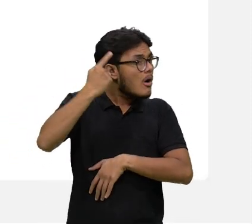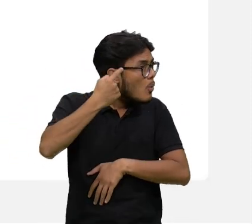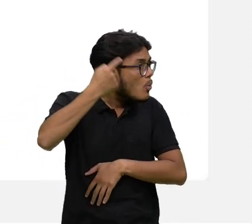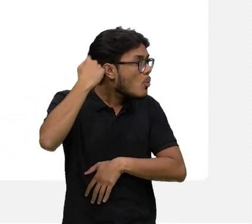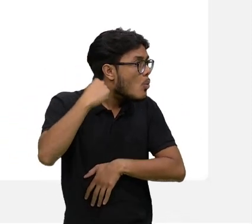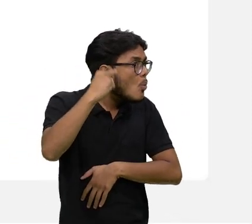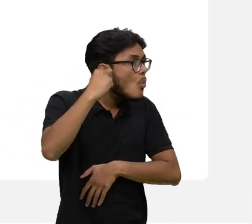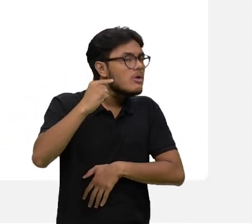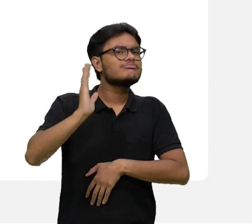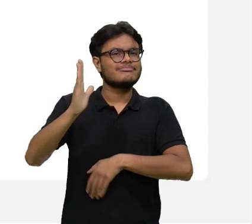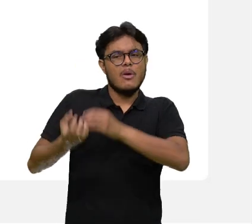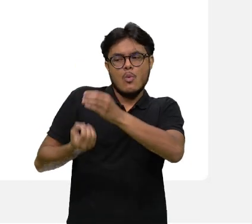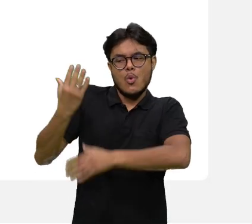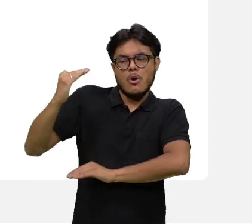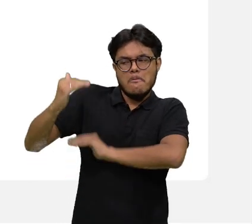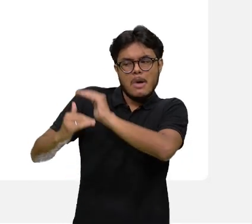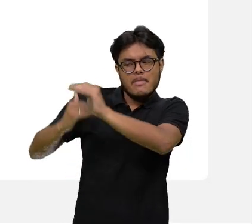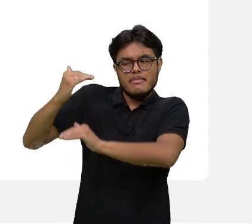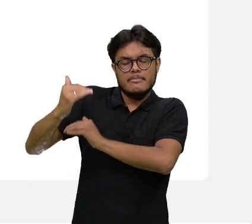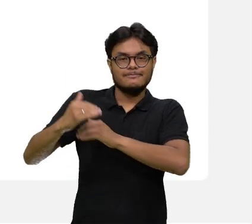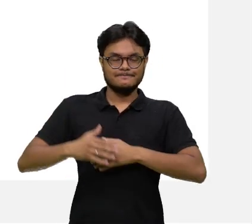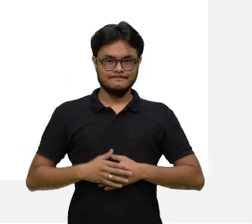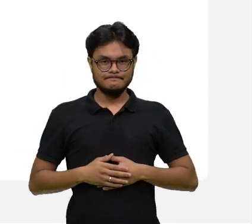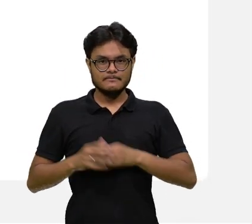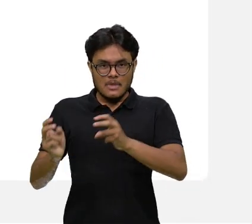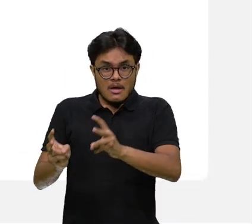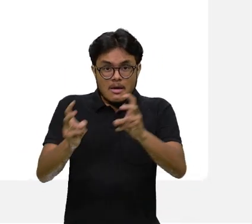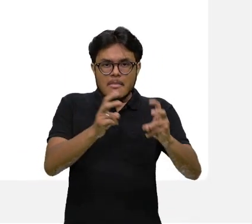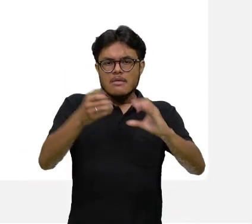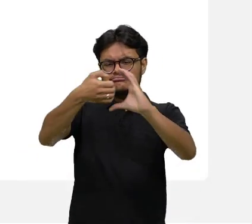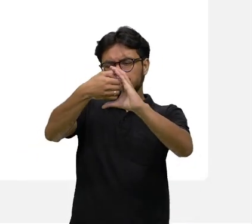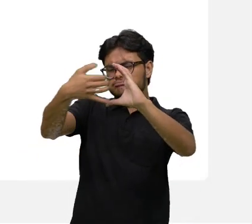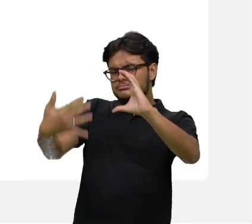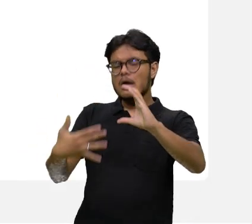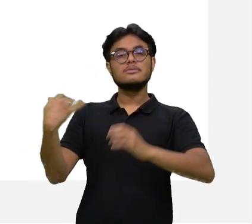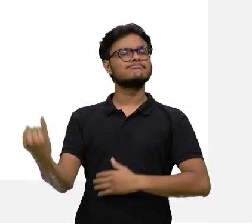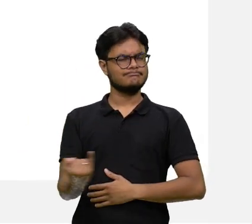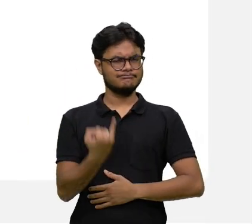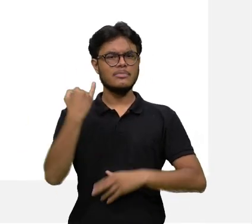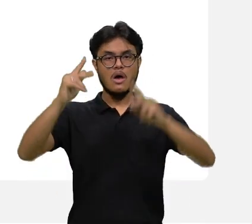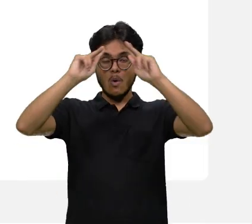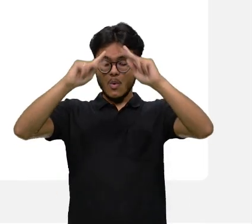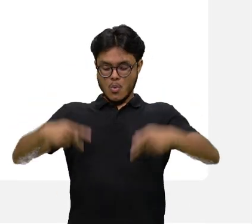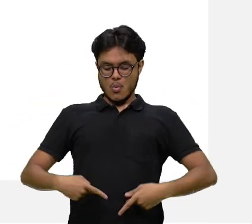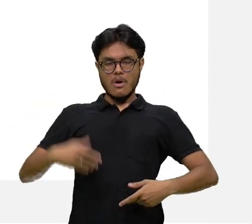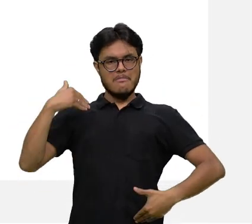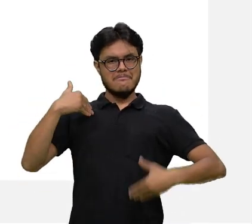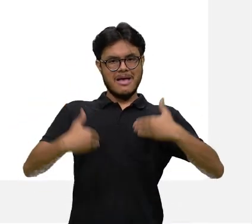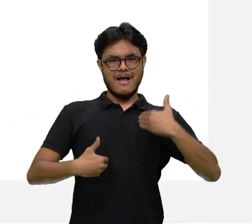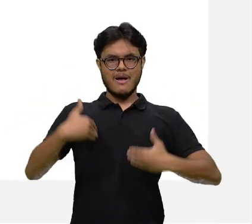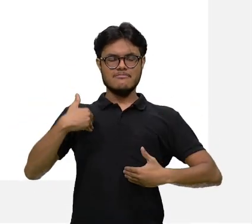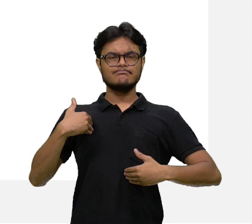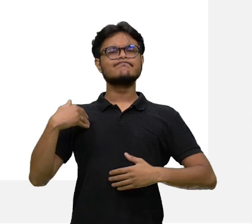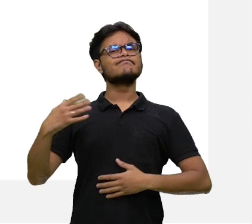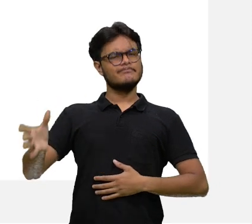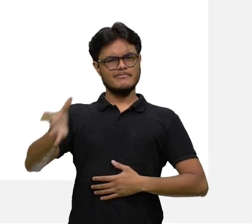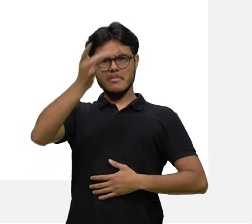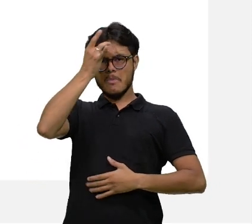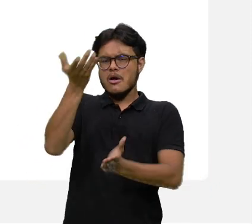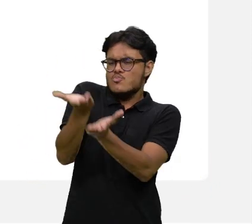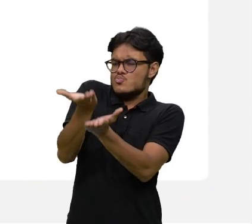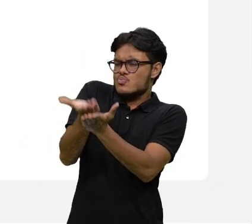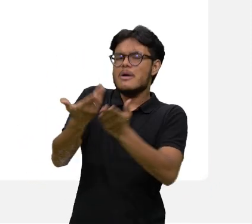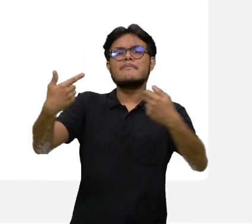se desenvolvendo. Beleza? Então a gente percebe essas características importantes aí que a gente não pode esquecer